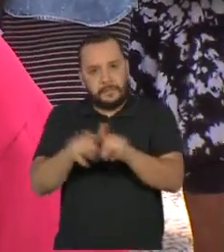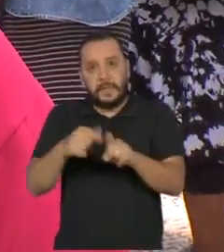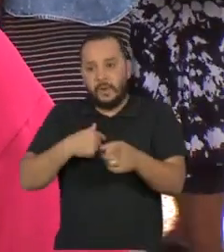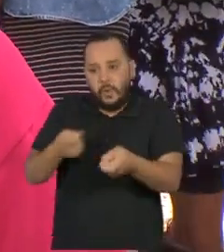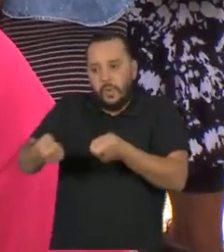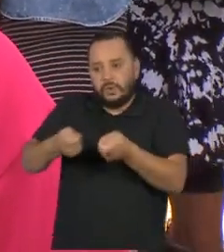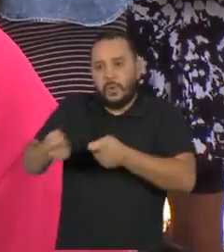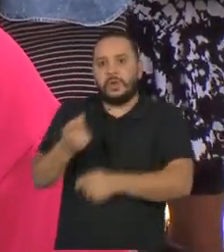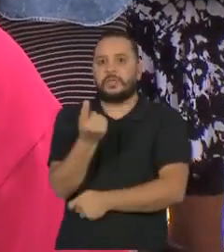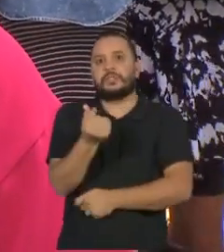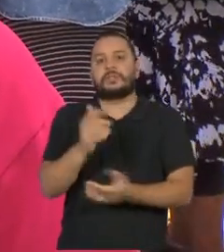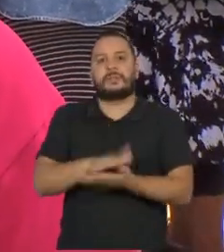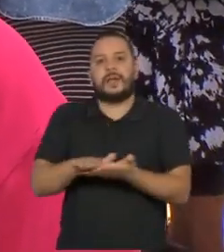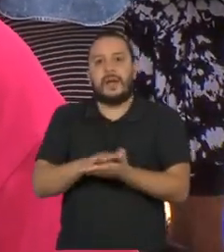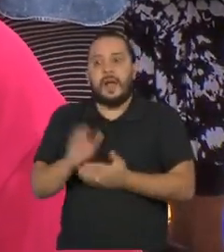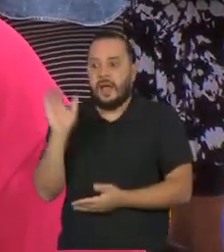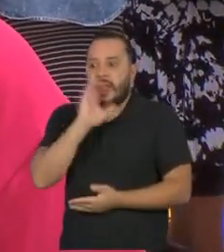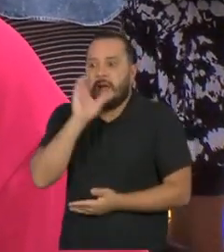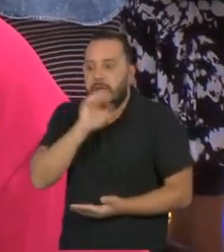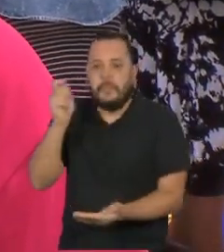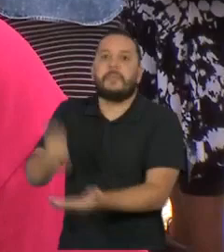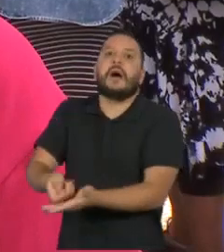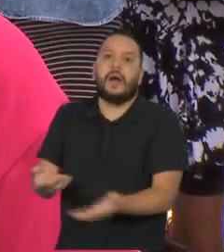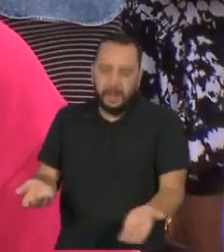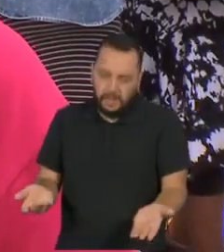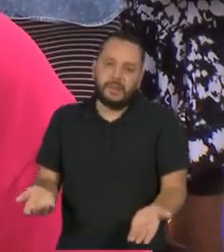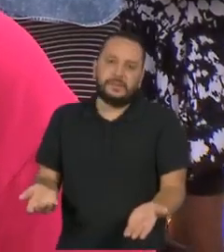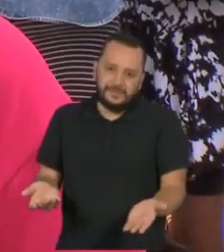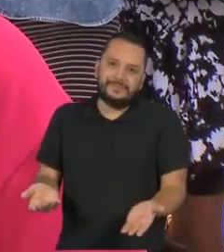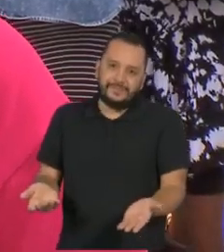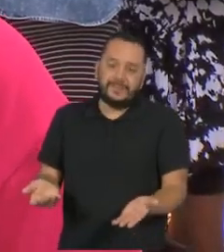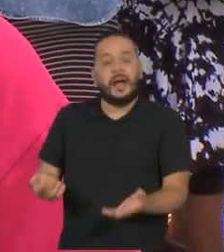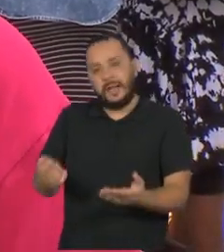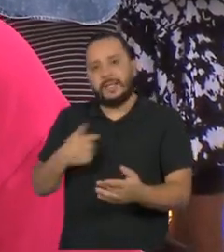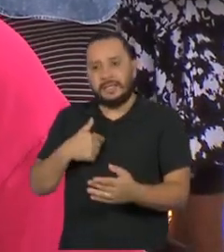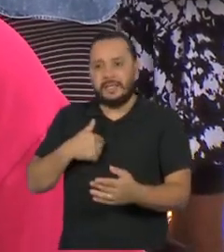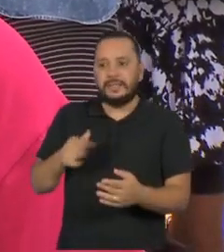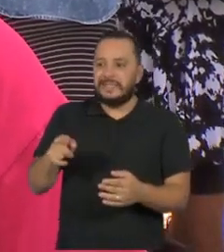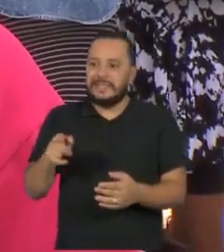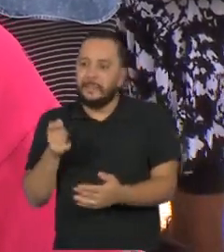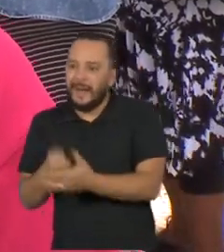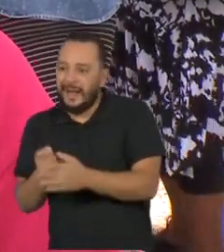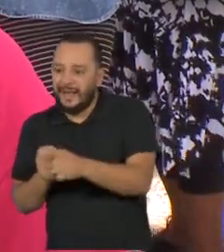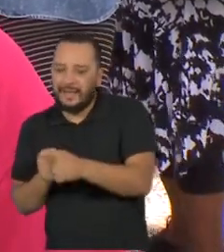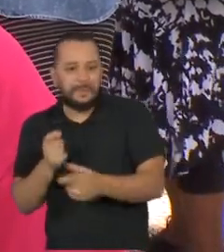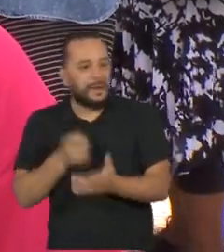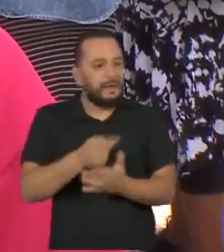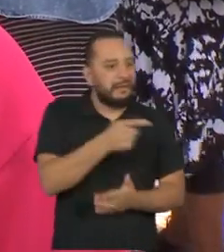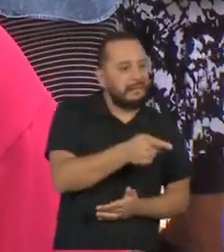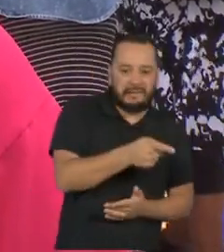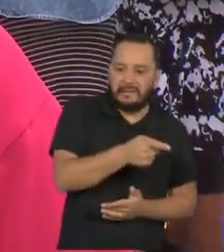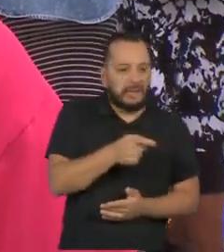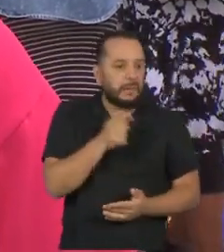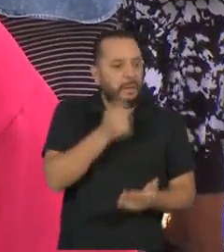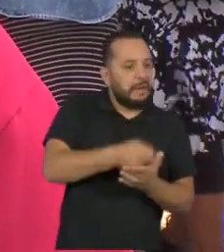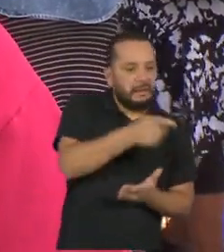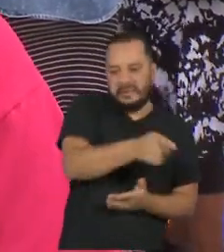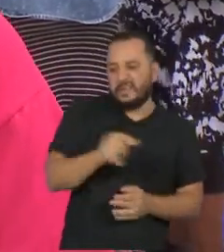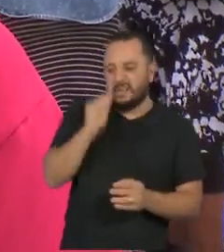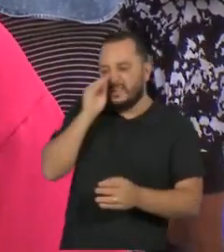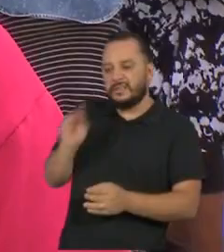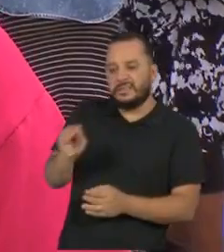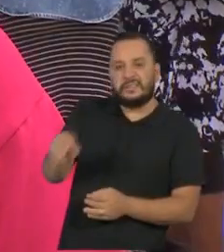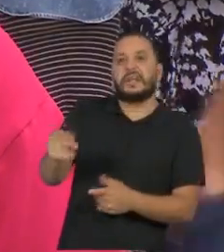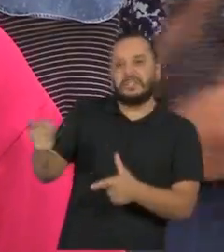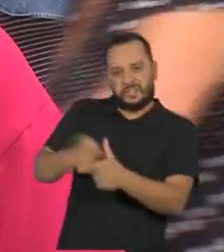descontrole, que surge uma emergência nas contas do dia a dia e aí ele tem que escolher qual conta ele vai pagar e a outra acaba infelizmente ficando sem pagar